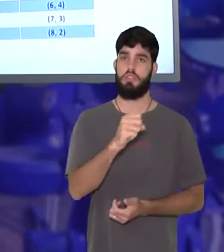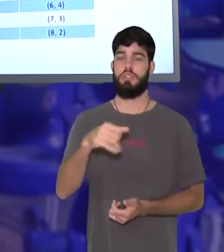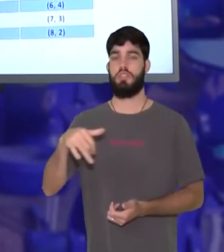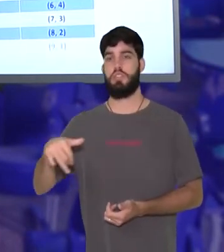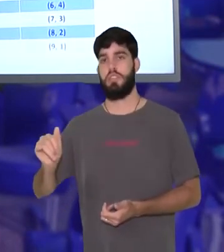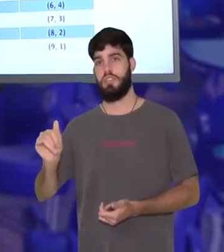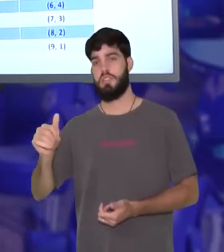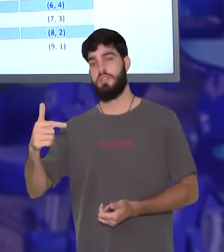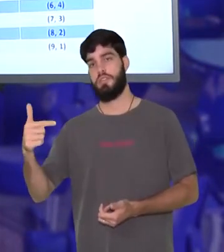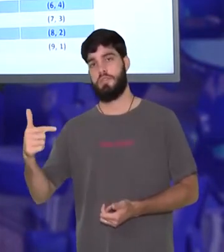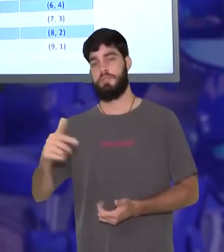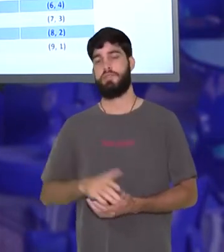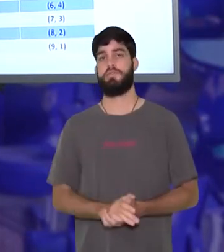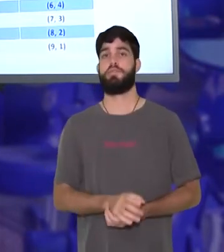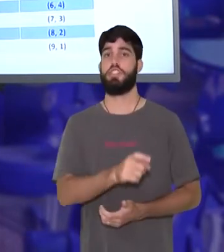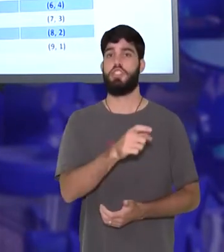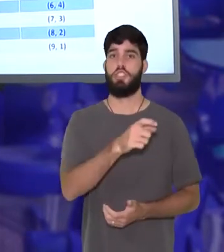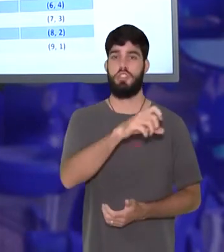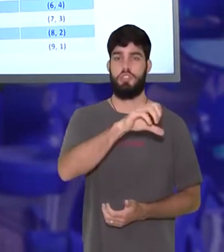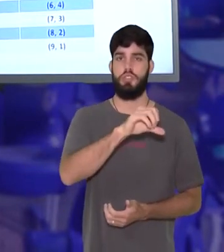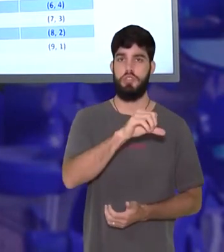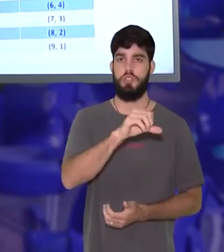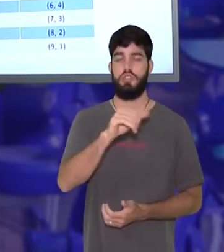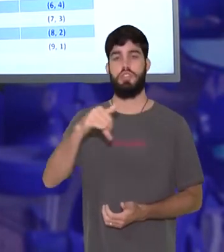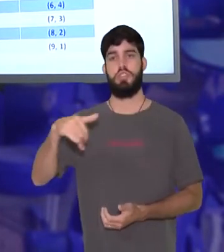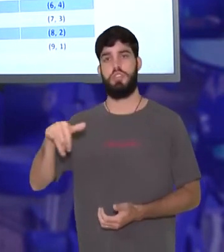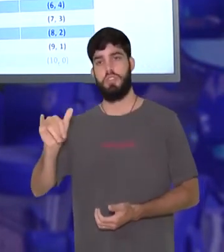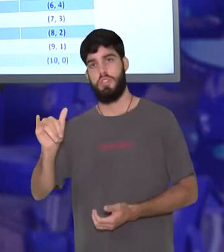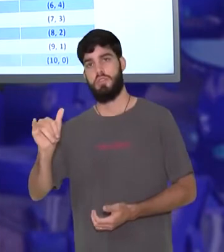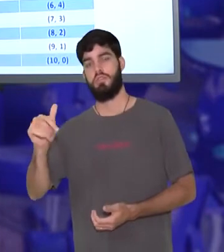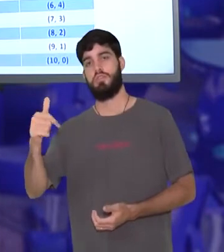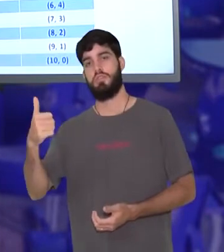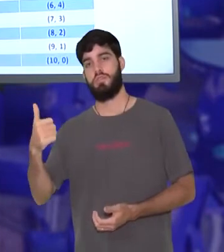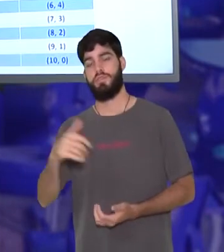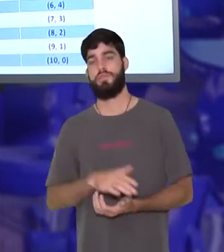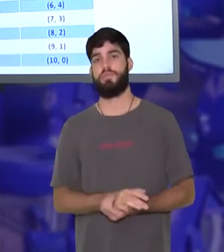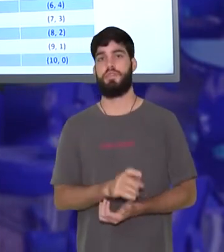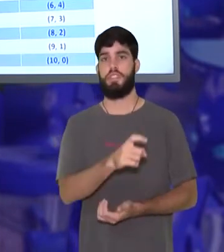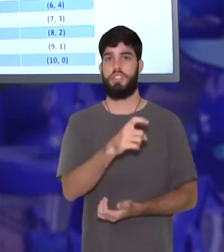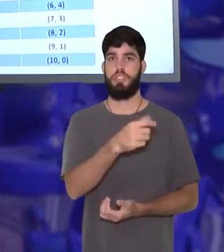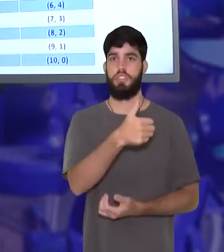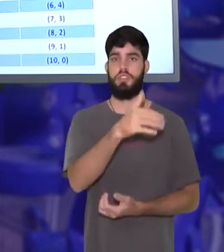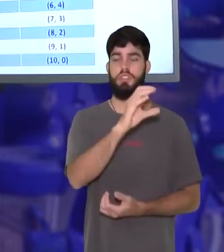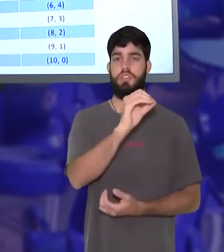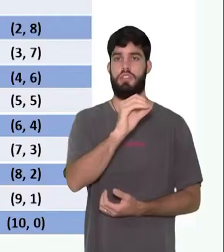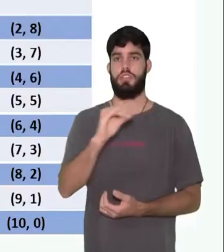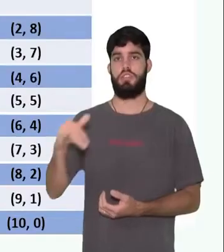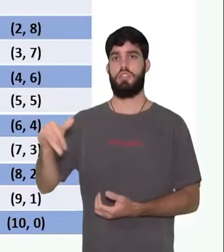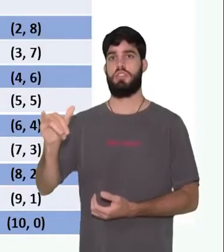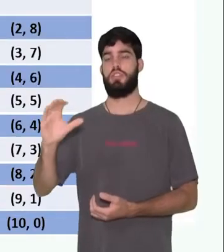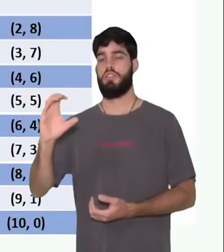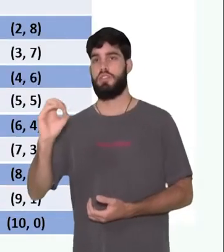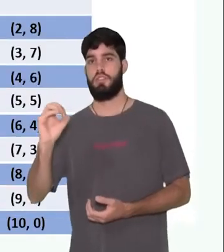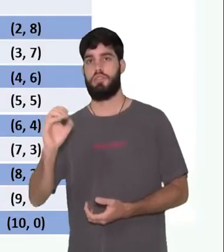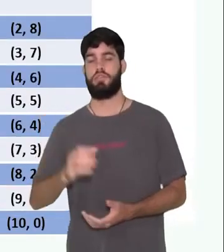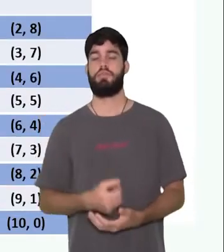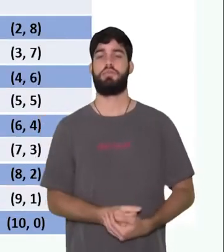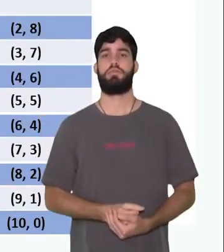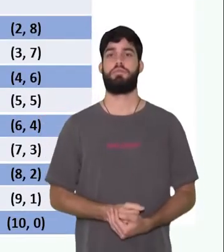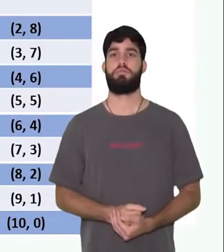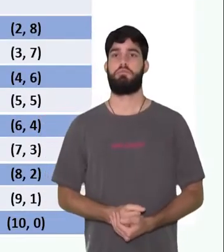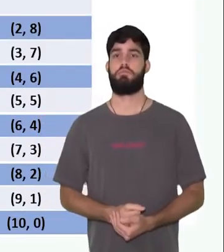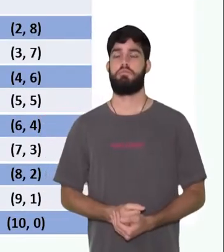Y ser a 2x = 9 Y = 1 x = 10 Y = 0